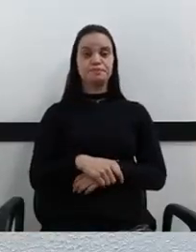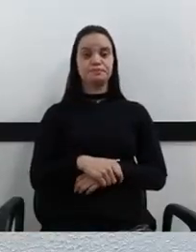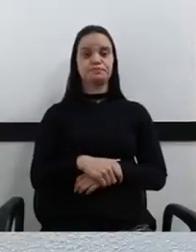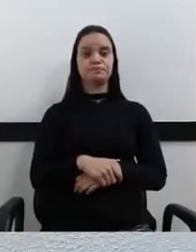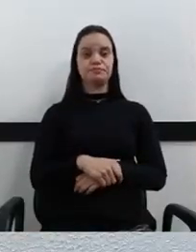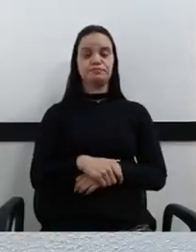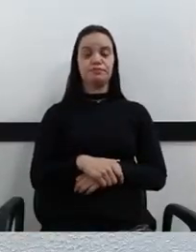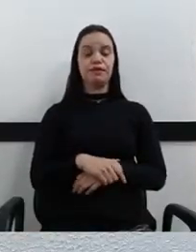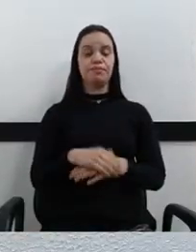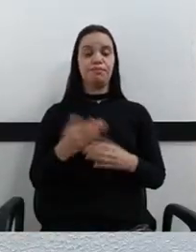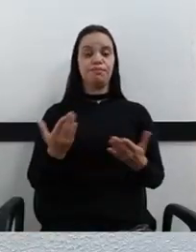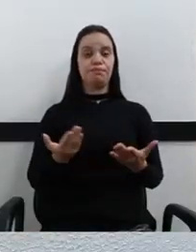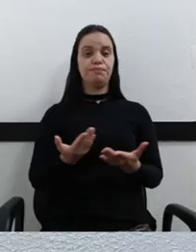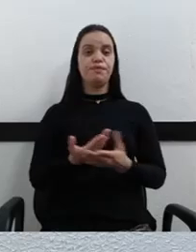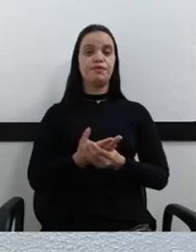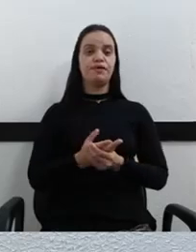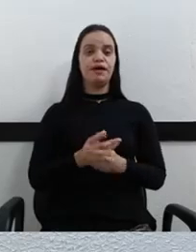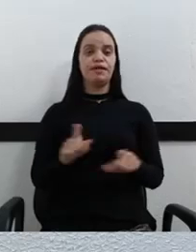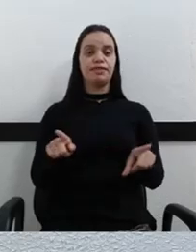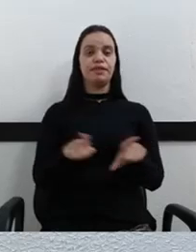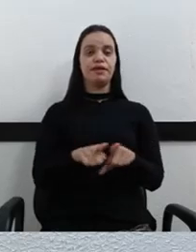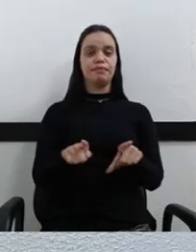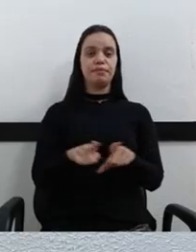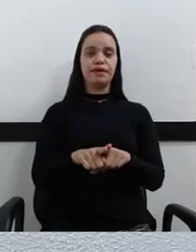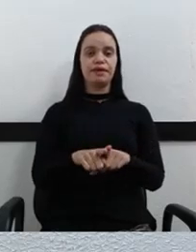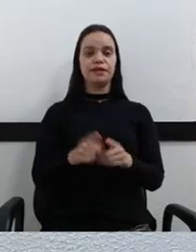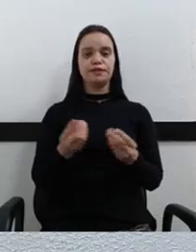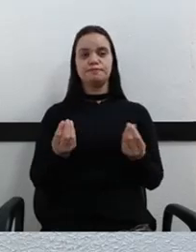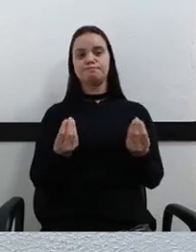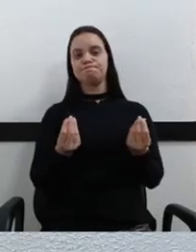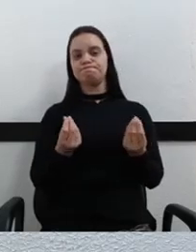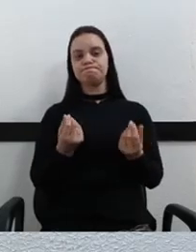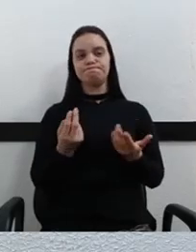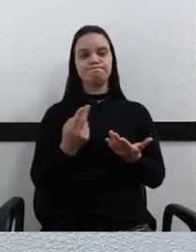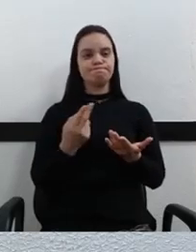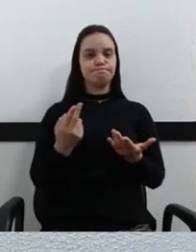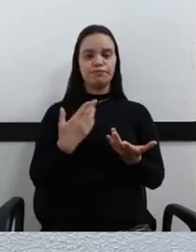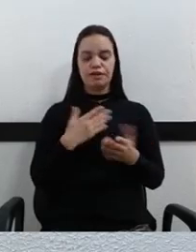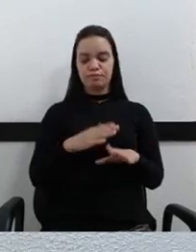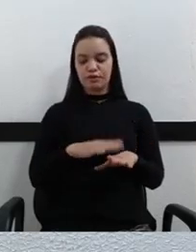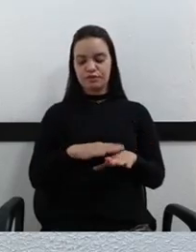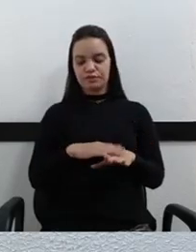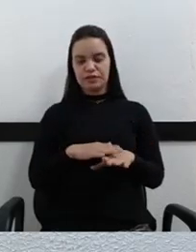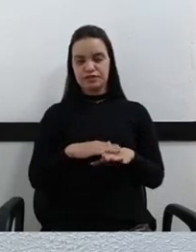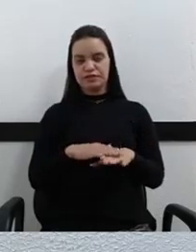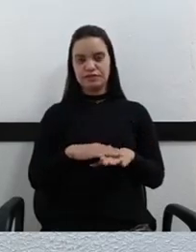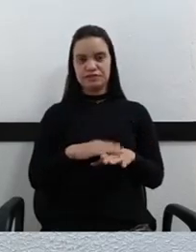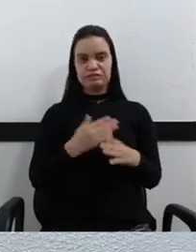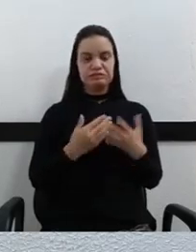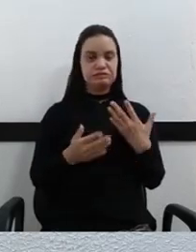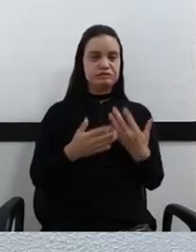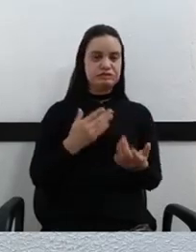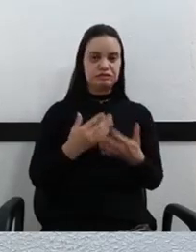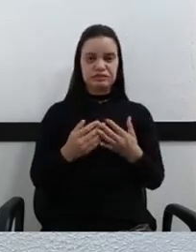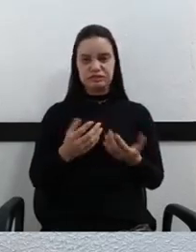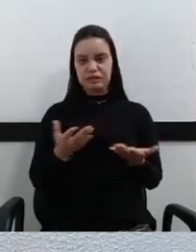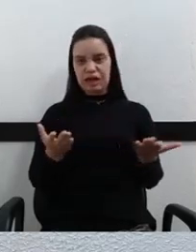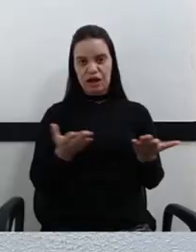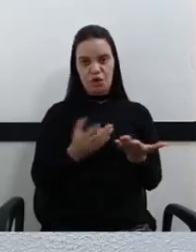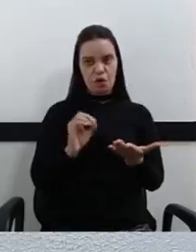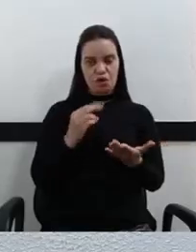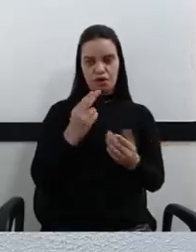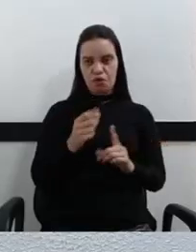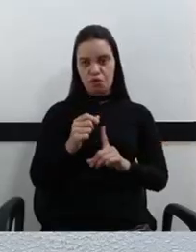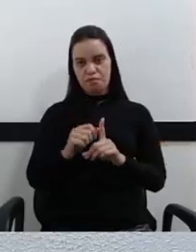E compensação também não adianta a gente indeferir, tanto faz, indeferir agora ou em janeiro, porque é o